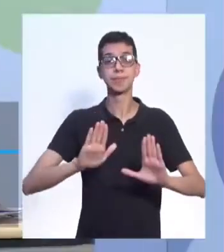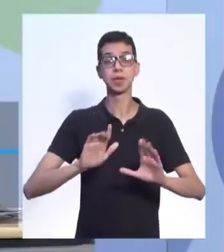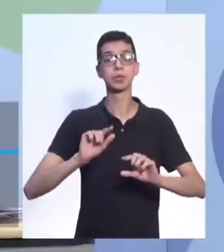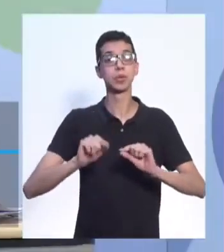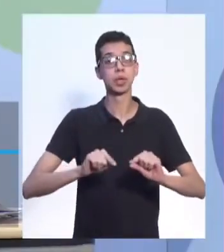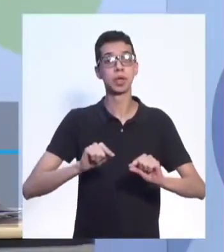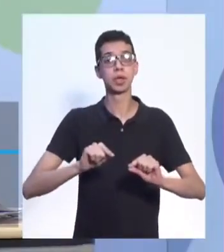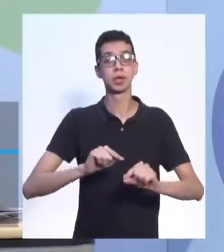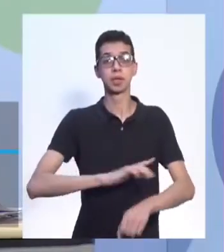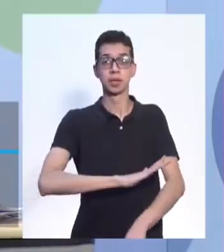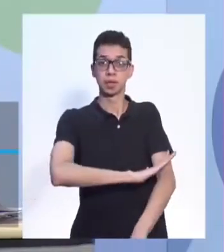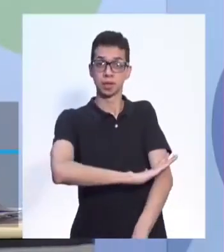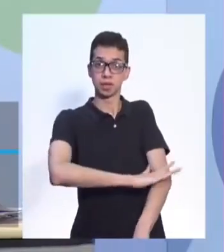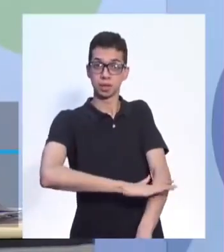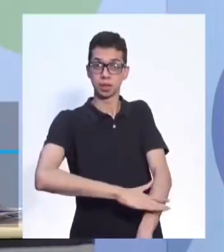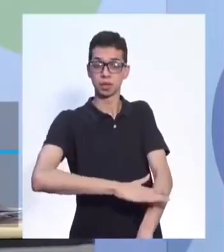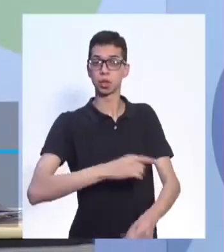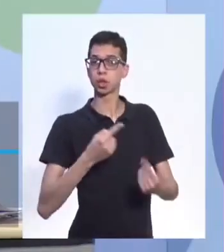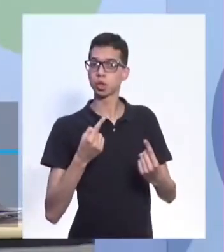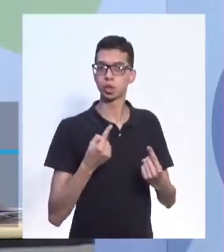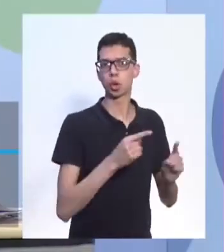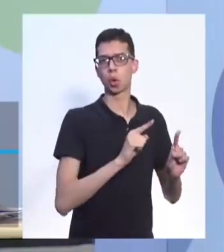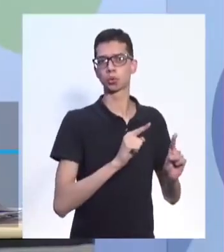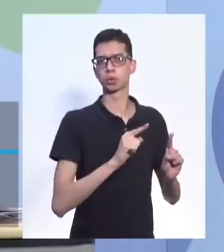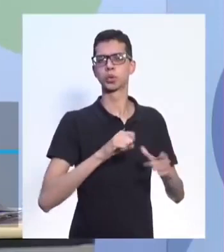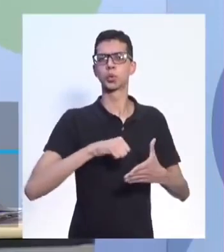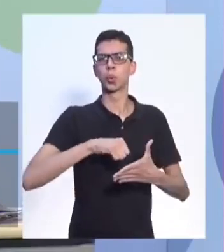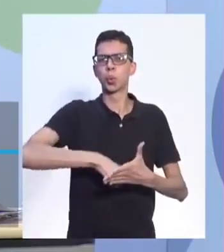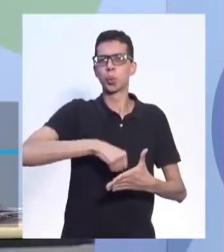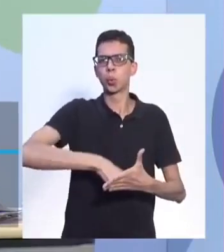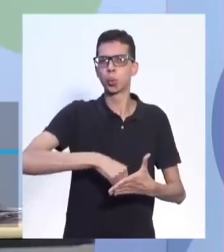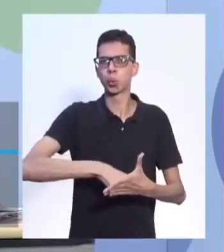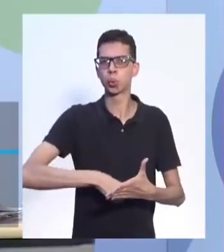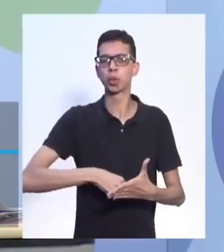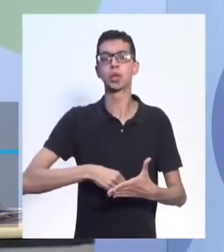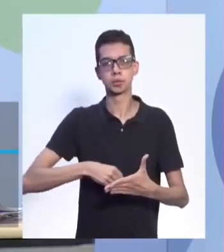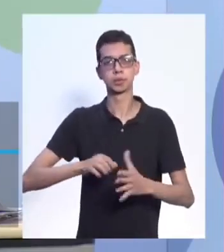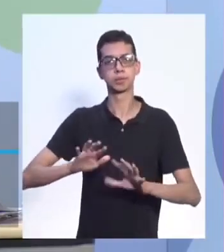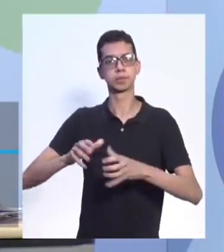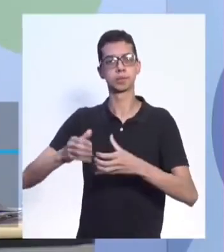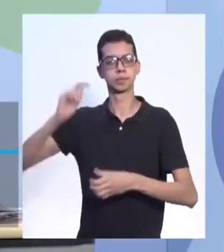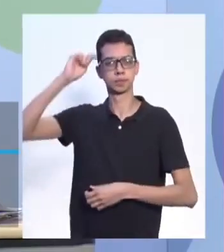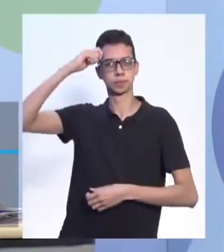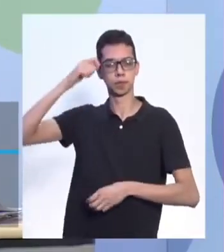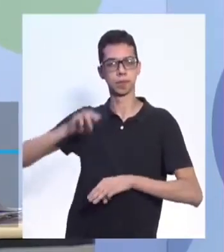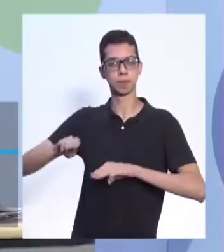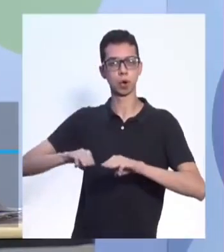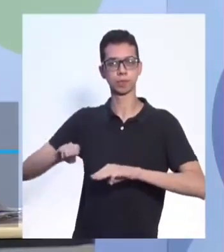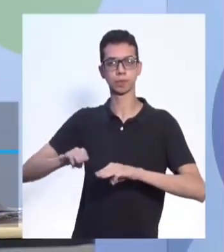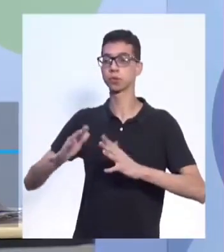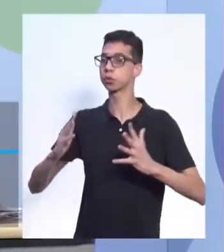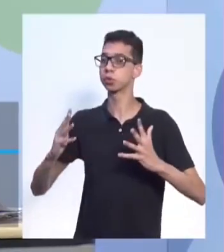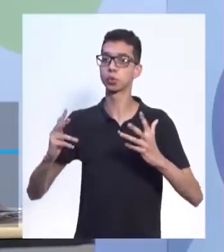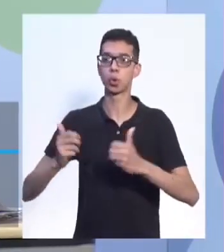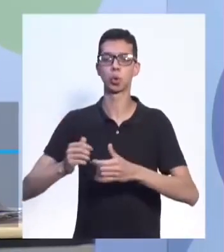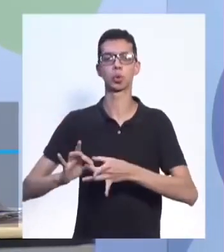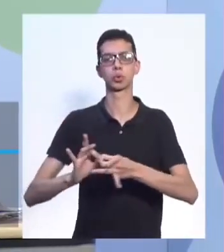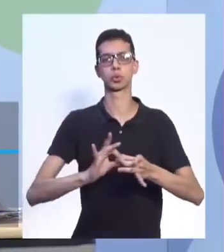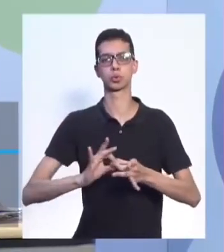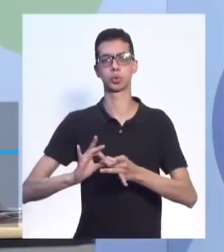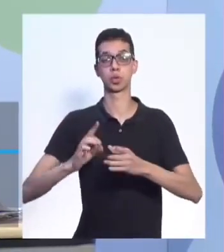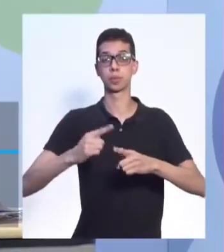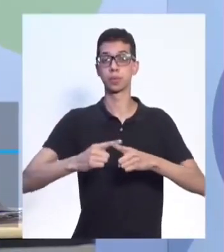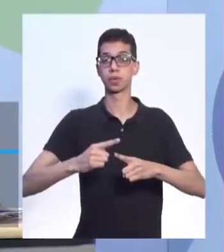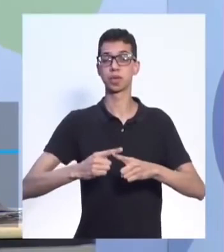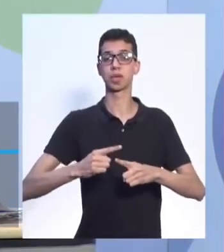antirracista e o movimento negro acolhe todas as pessoas, desde que o reconhecimento sobre a resistência da pessoa negra